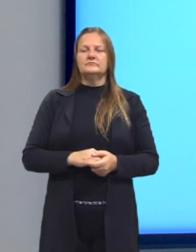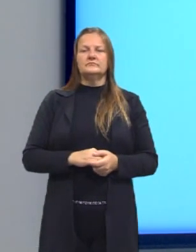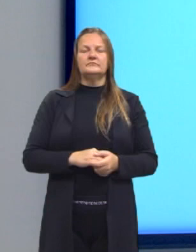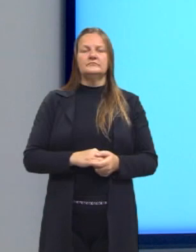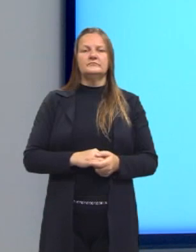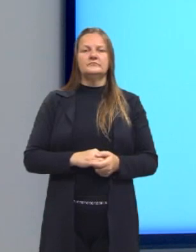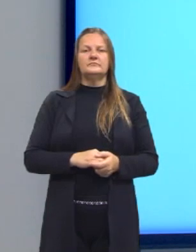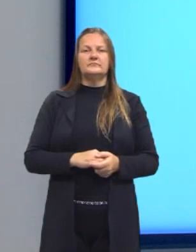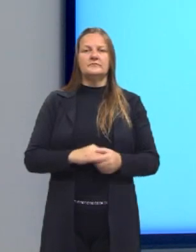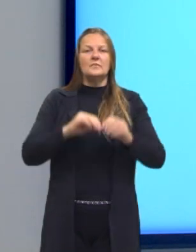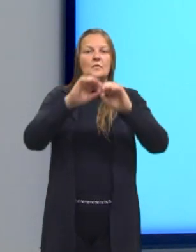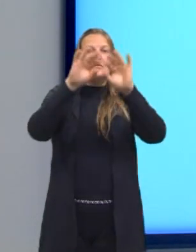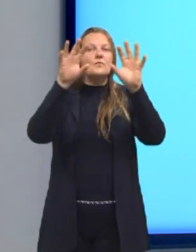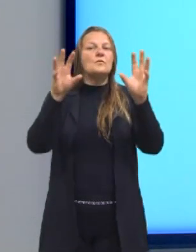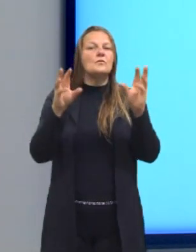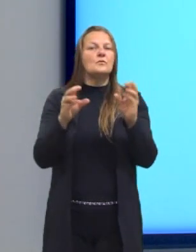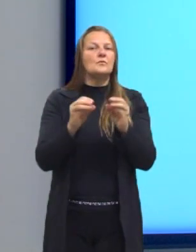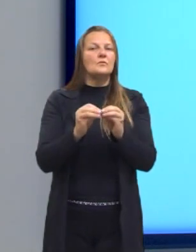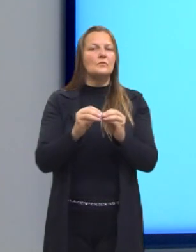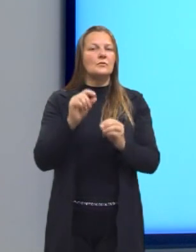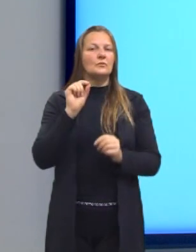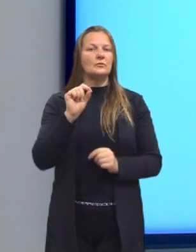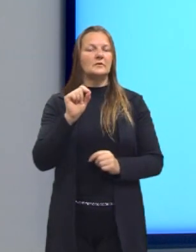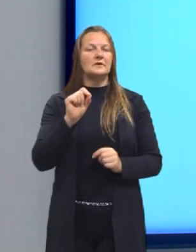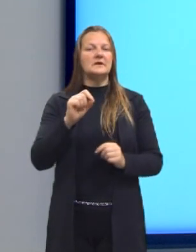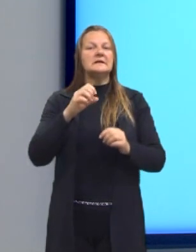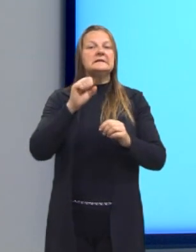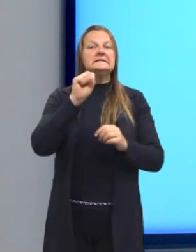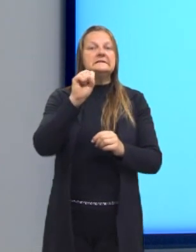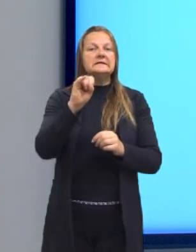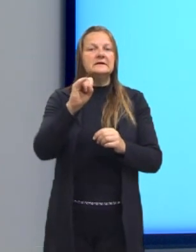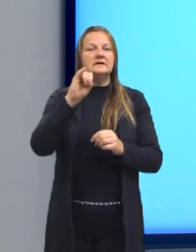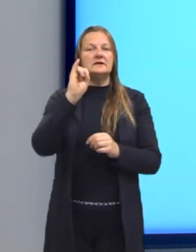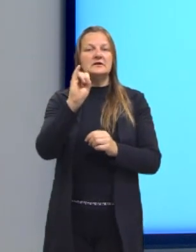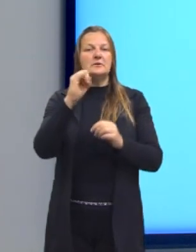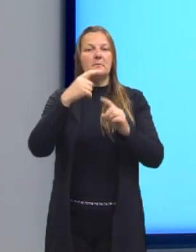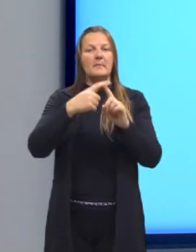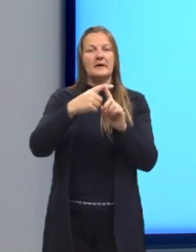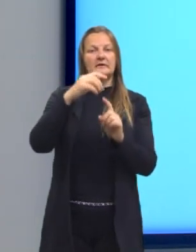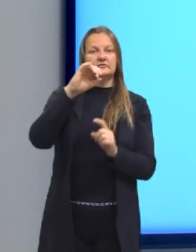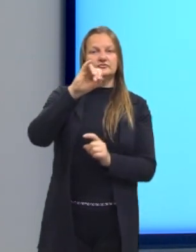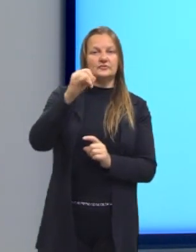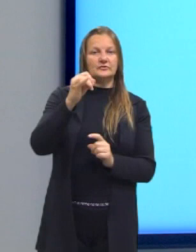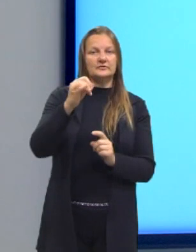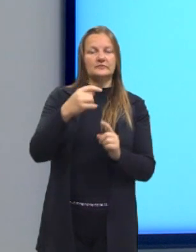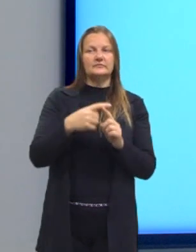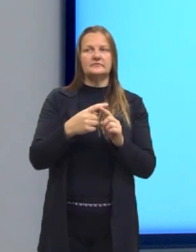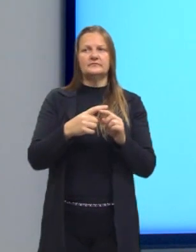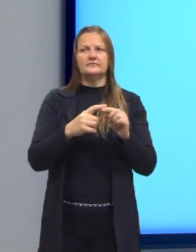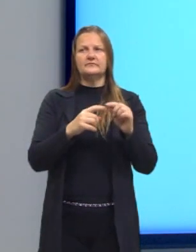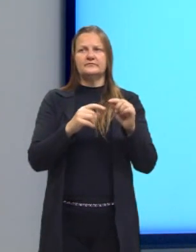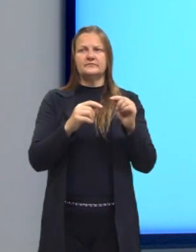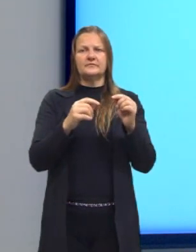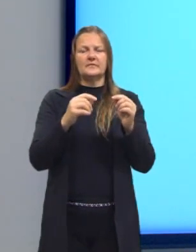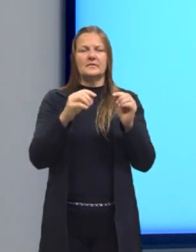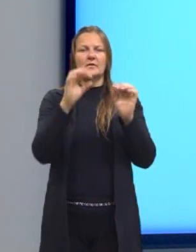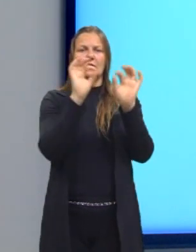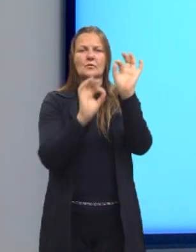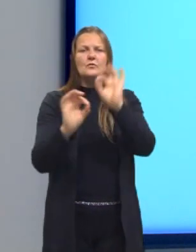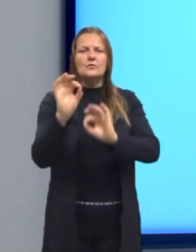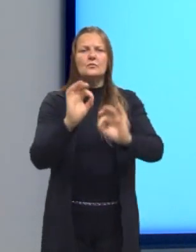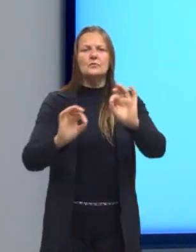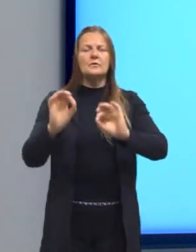chegar à conclusão de que se nós somarmos o i mais o J nós teríamos a ordem da nossa